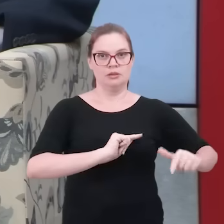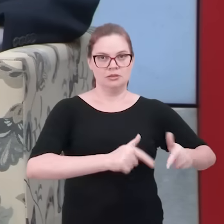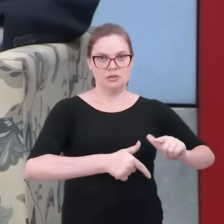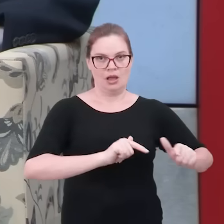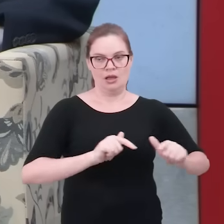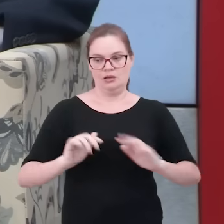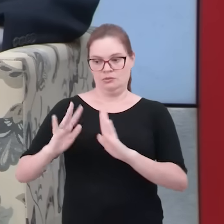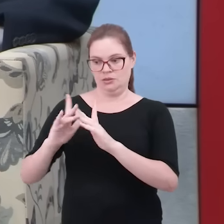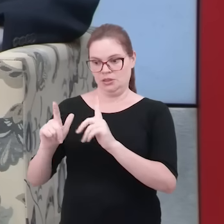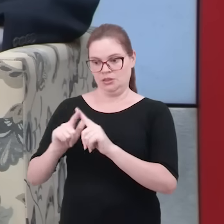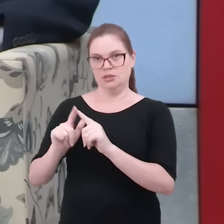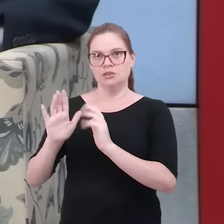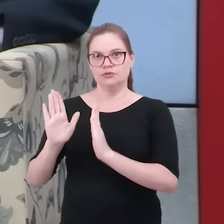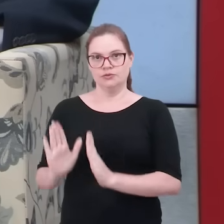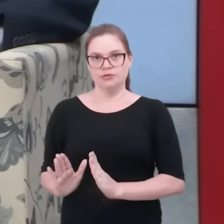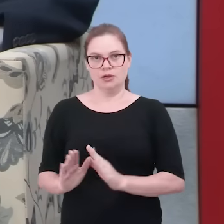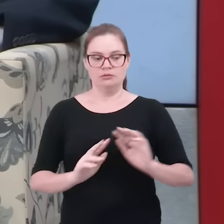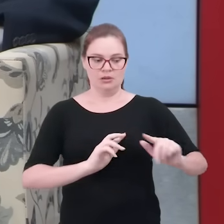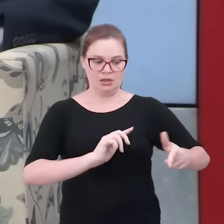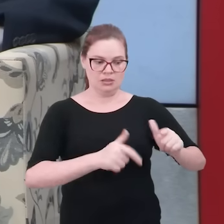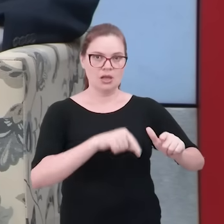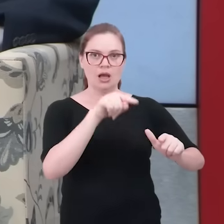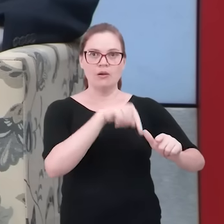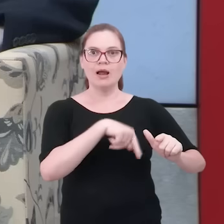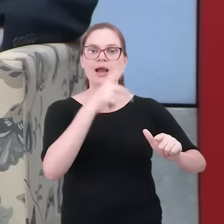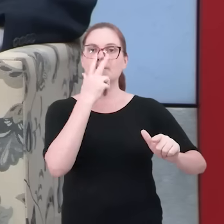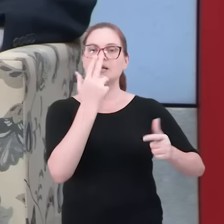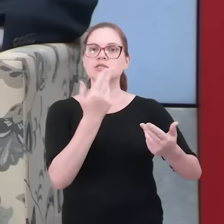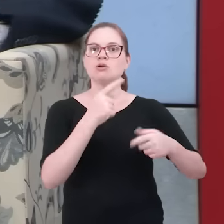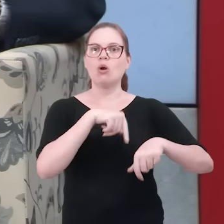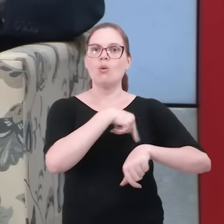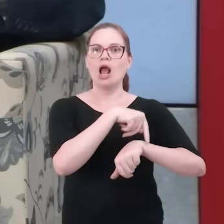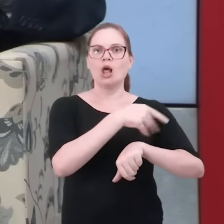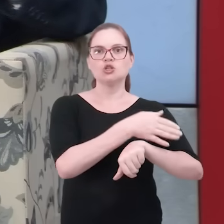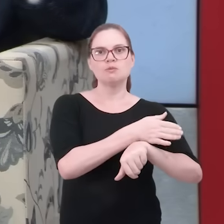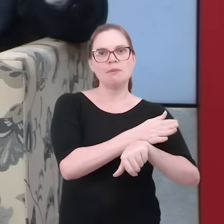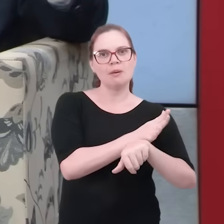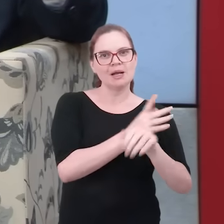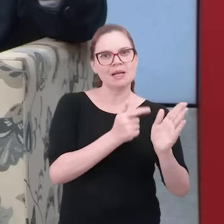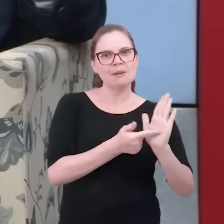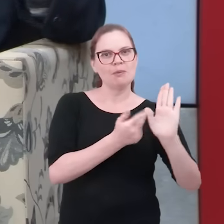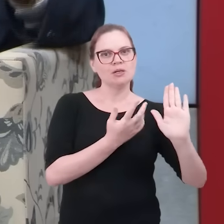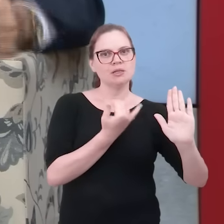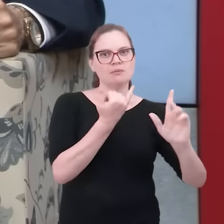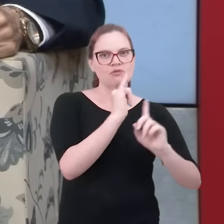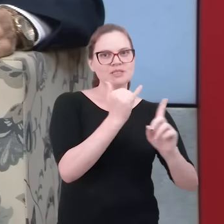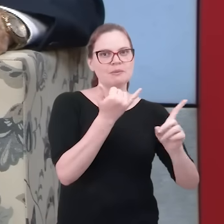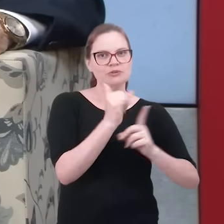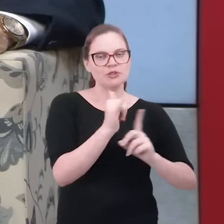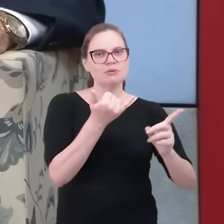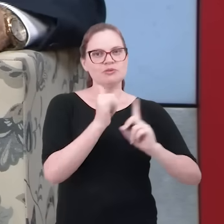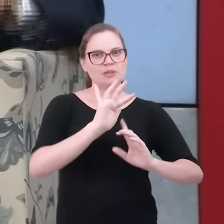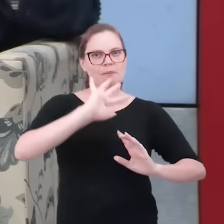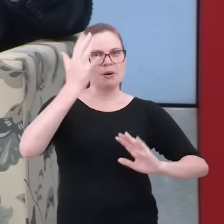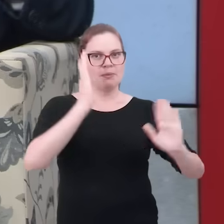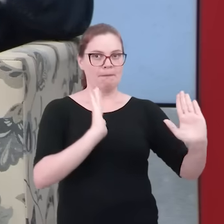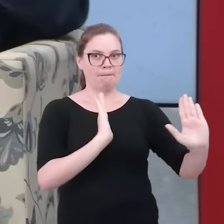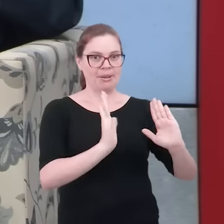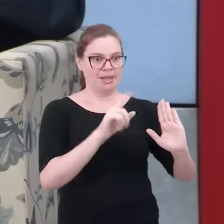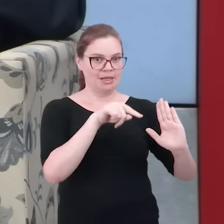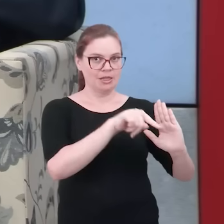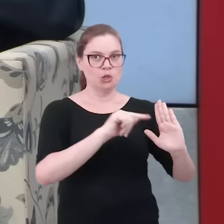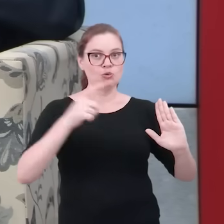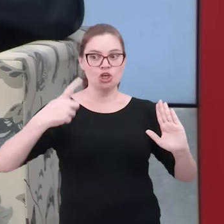Igreja. Israel, o relógio do tempo profético para a Igreja. Nós, na